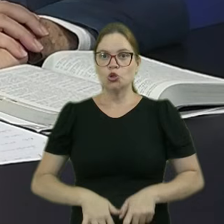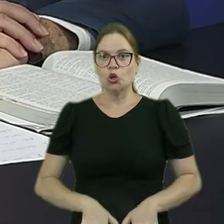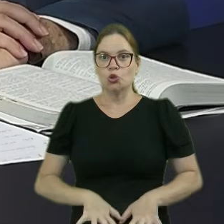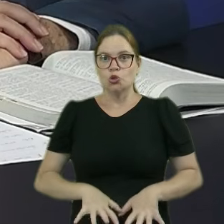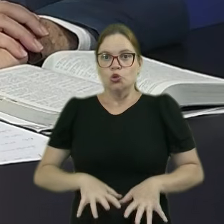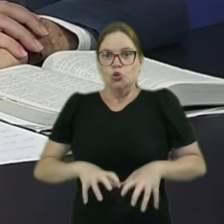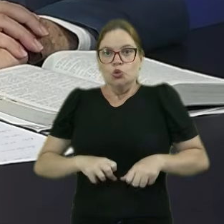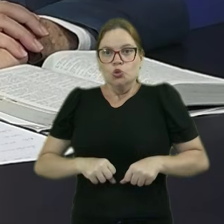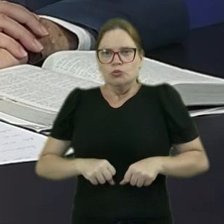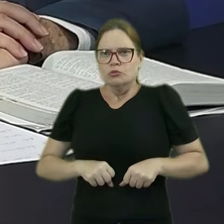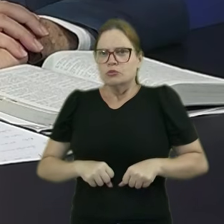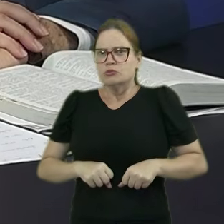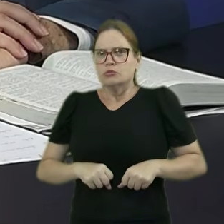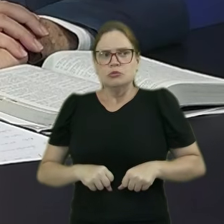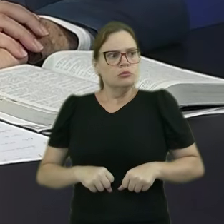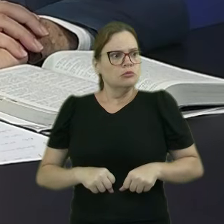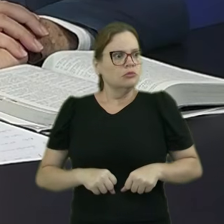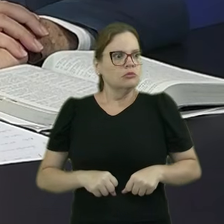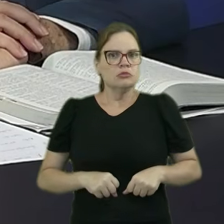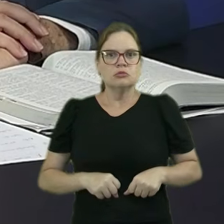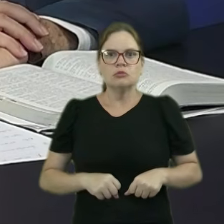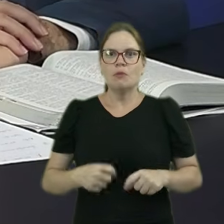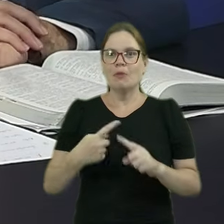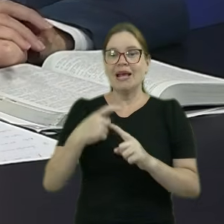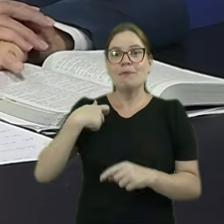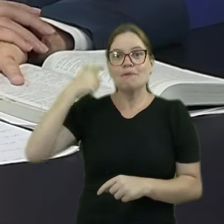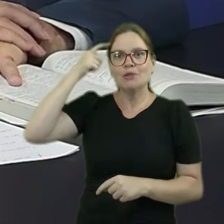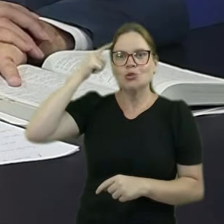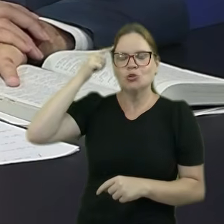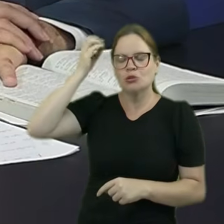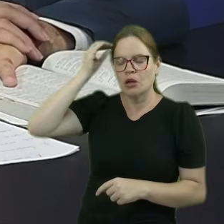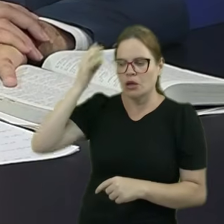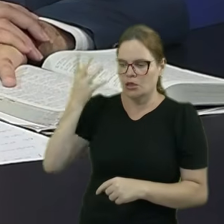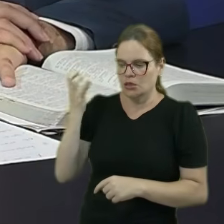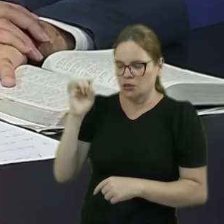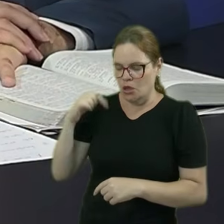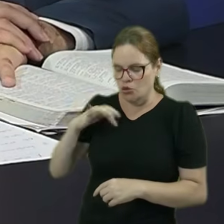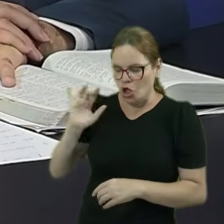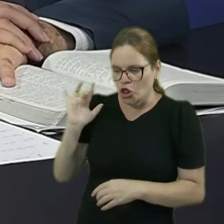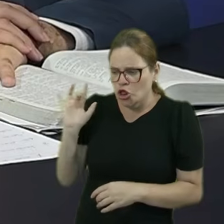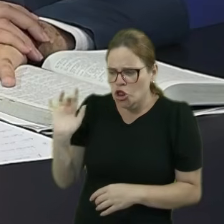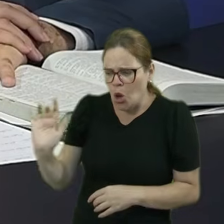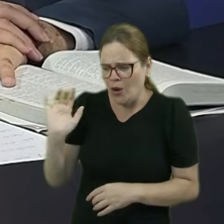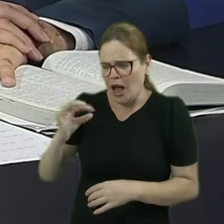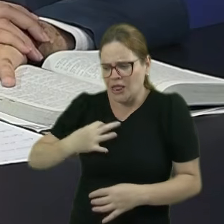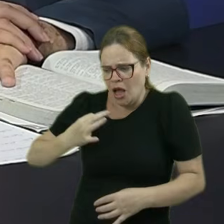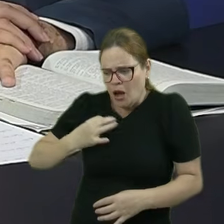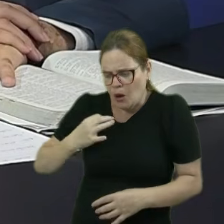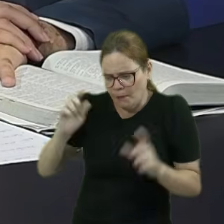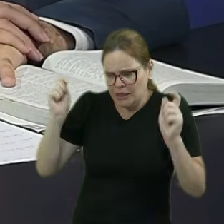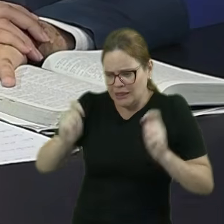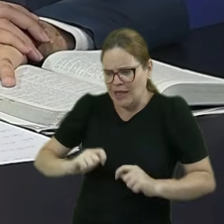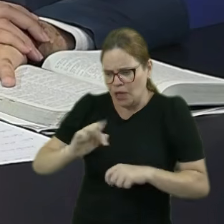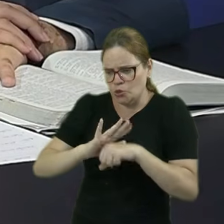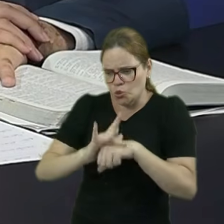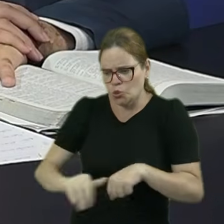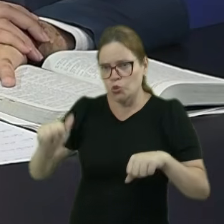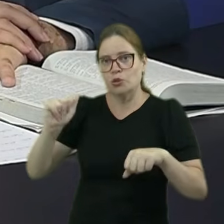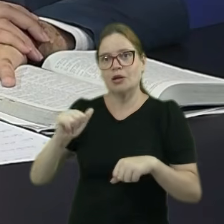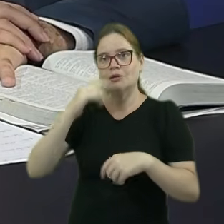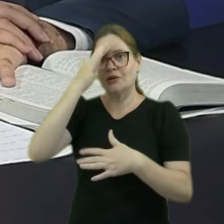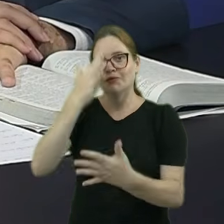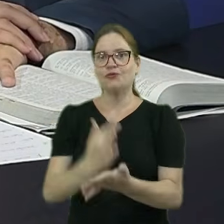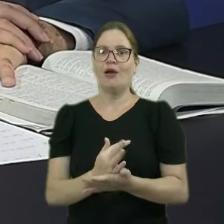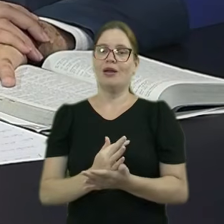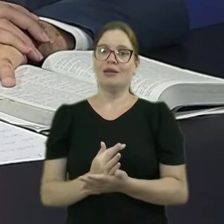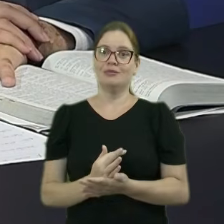foi interrompido, porque ela pensava: se tão somente tocar nas suas vestes, sararei. A fé, se nós desejamos chegar